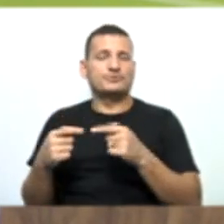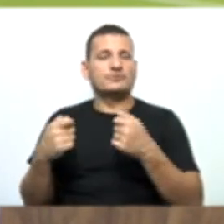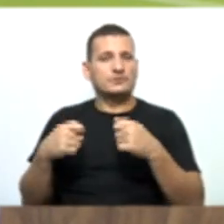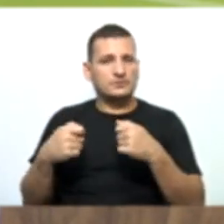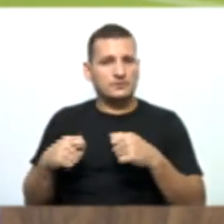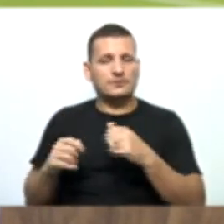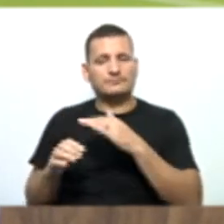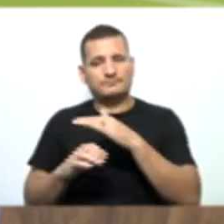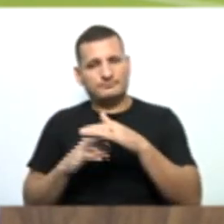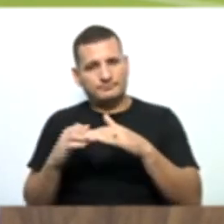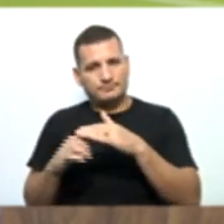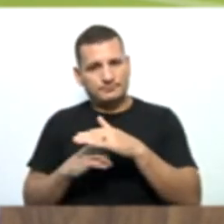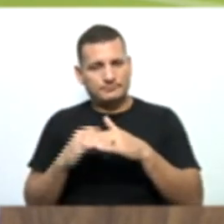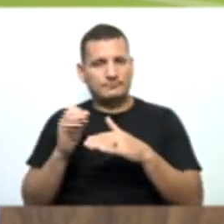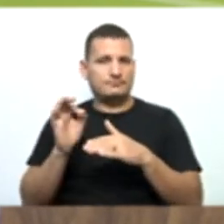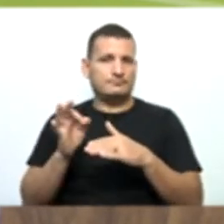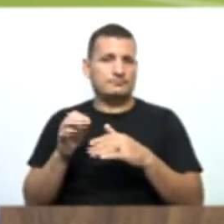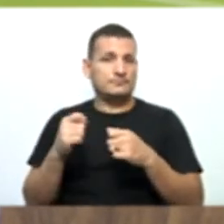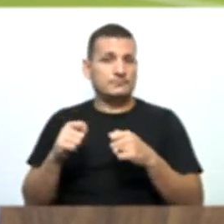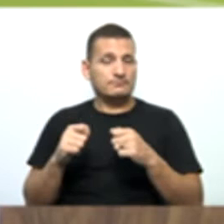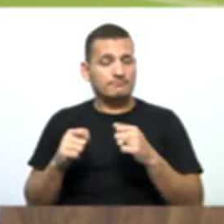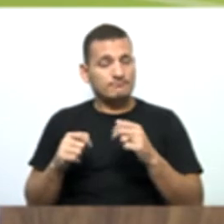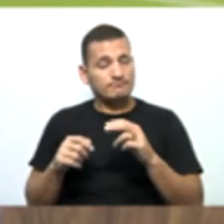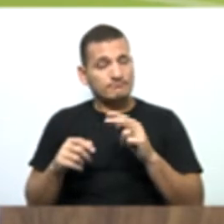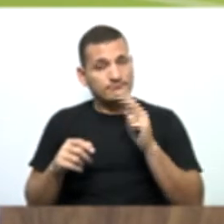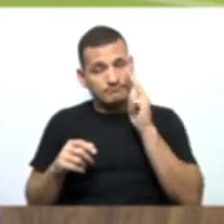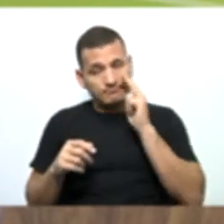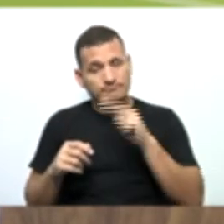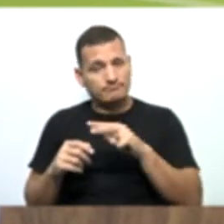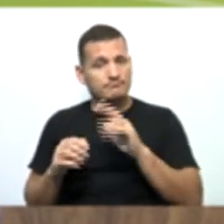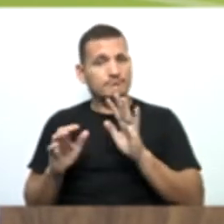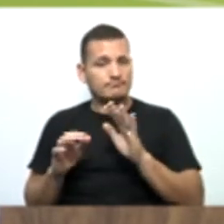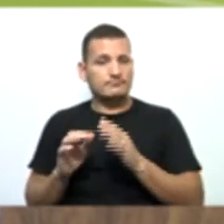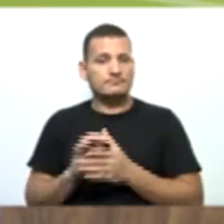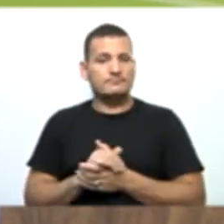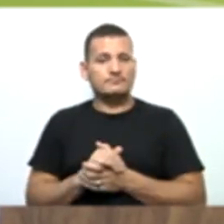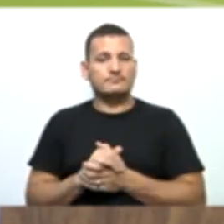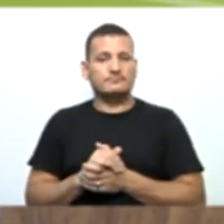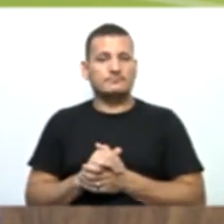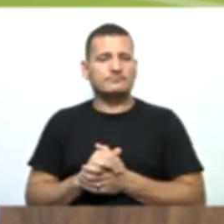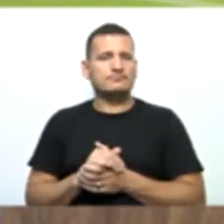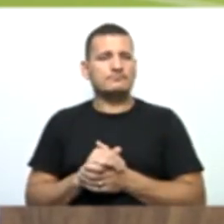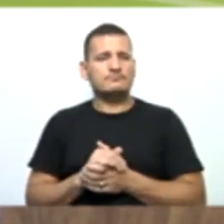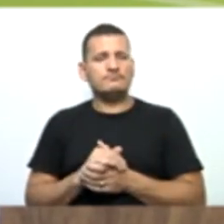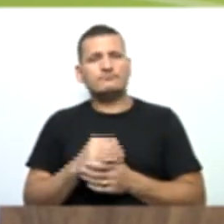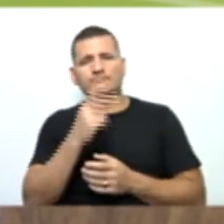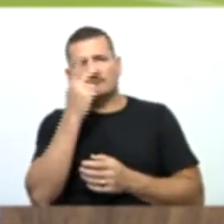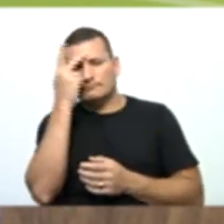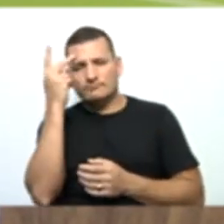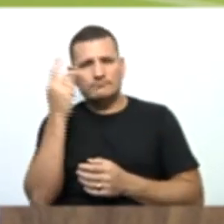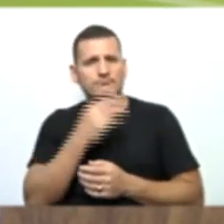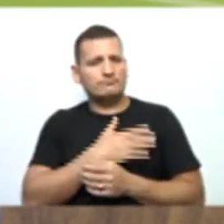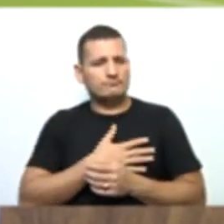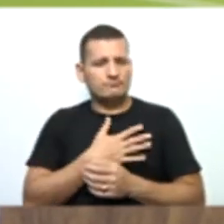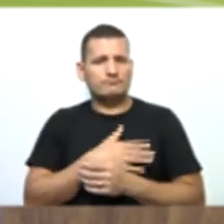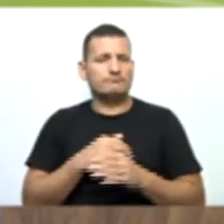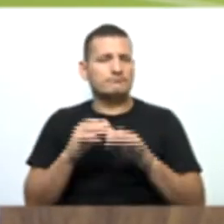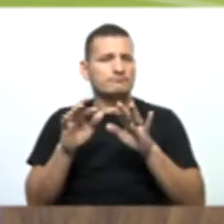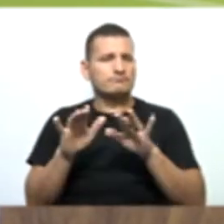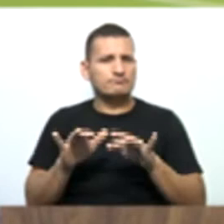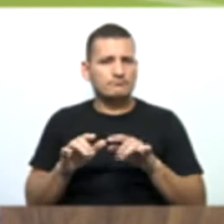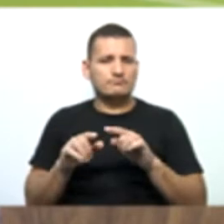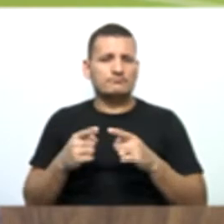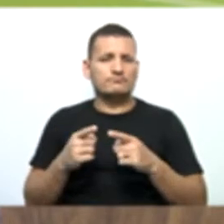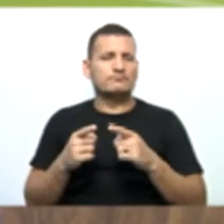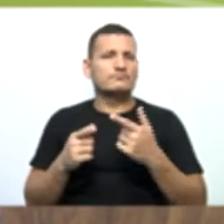da empresa, do cliente que está, você tem que se atentar a isso, de acordo com a necessidade. Tem gente que gosta de programar, de mexer, e não se atenta, na